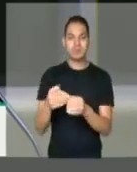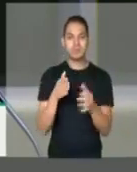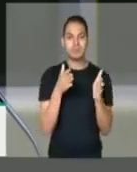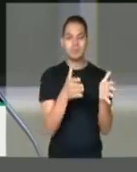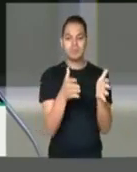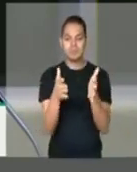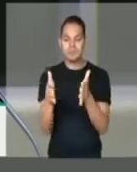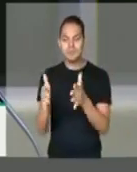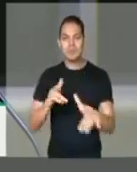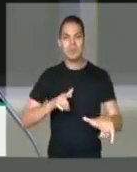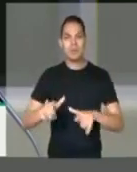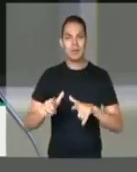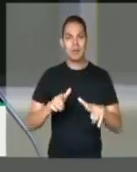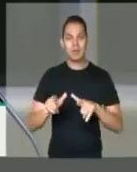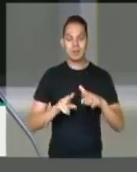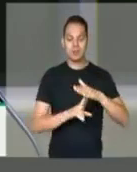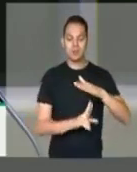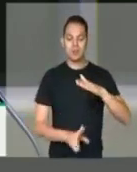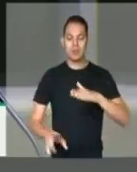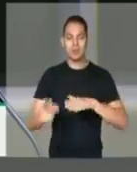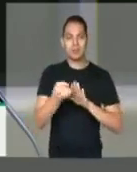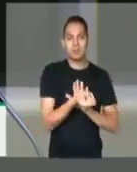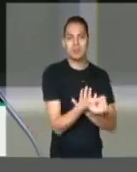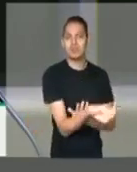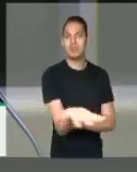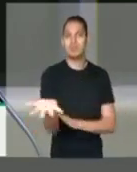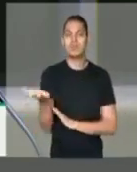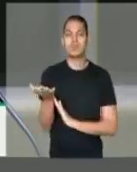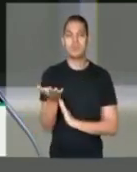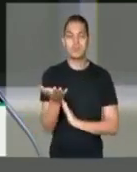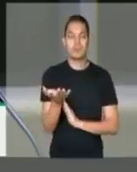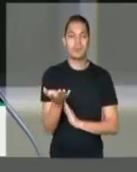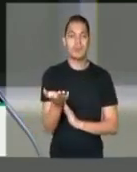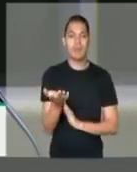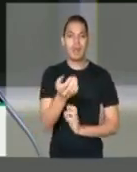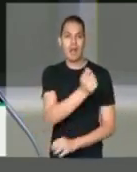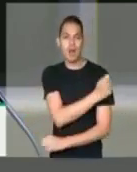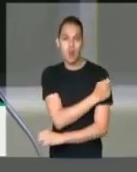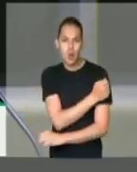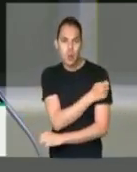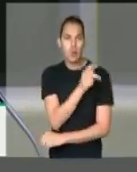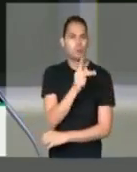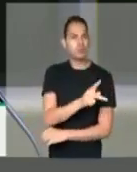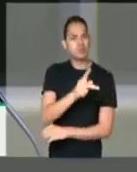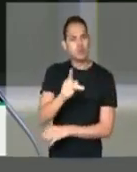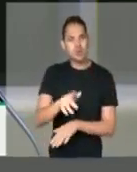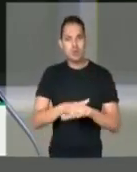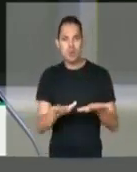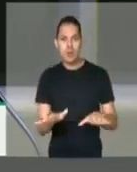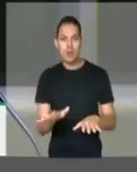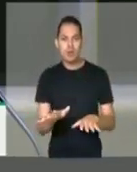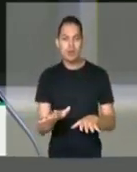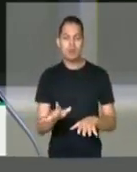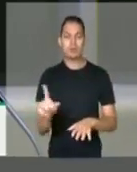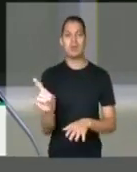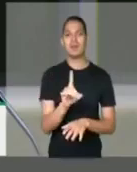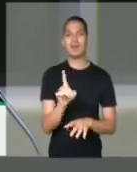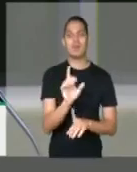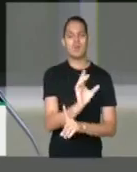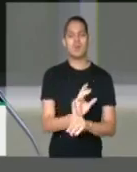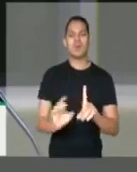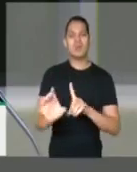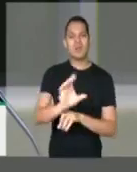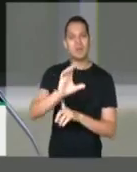levando o trabalho feito na universidade para quem vive em torno dela, não só para os alunos, professores e também